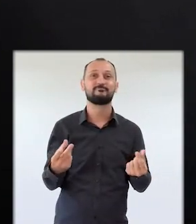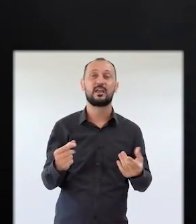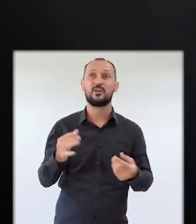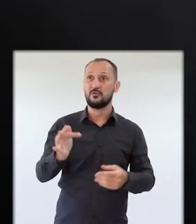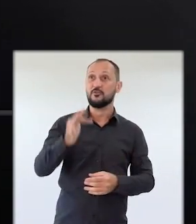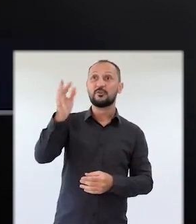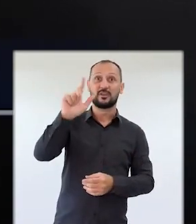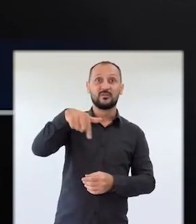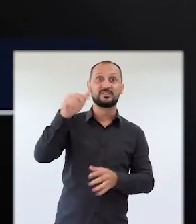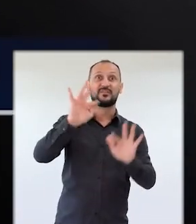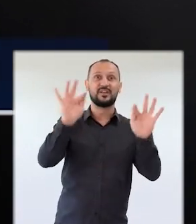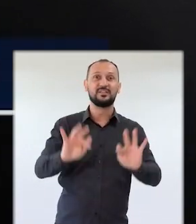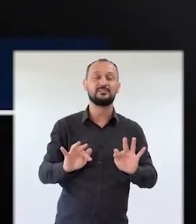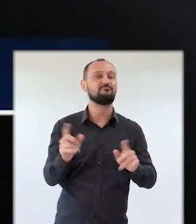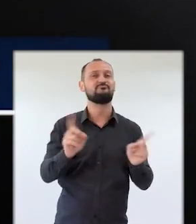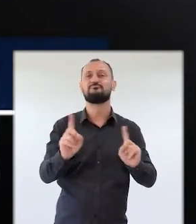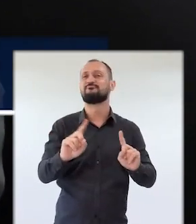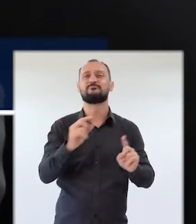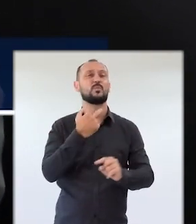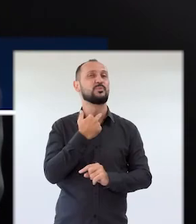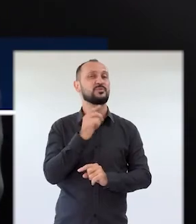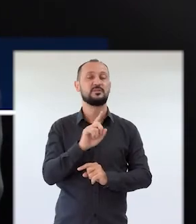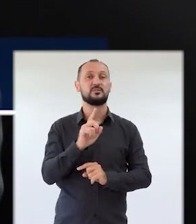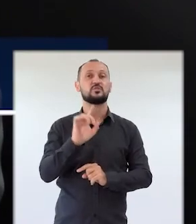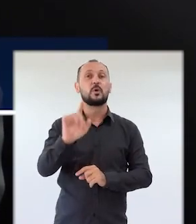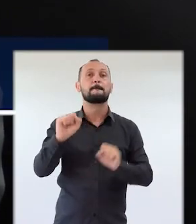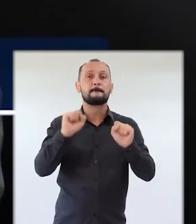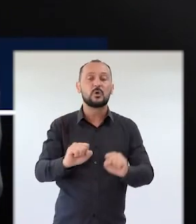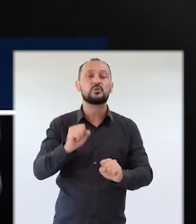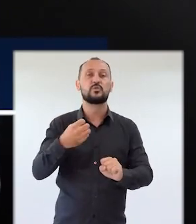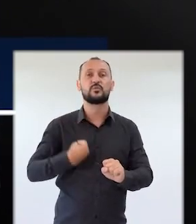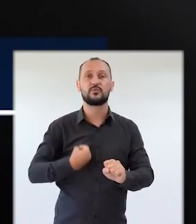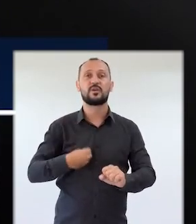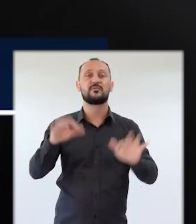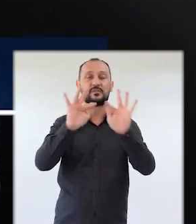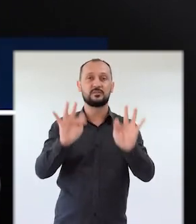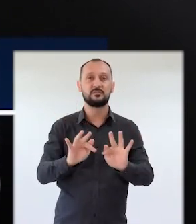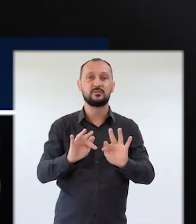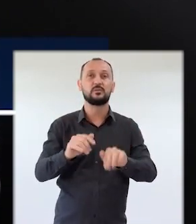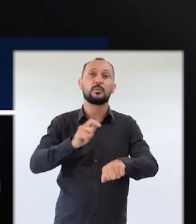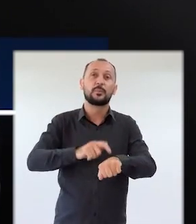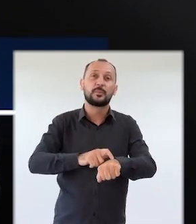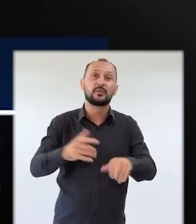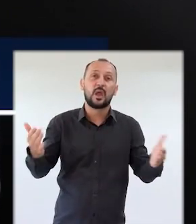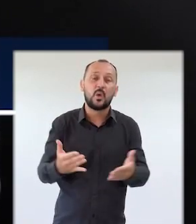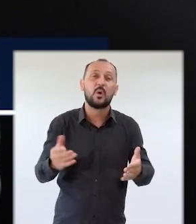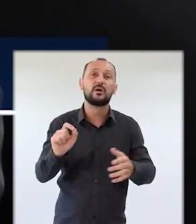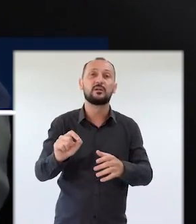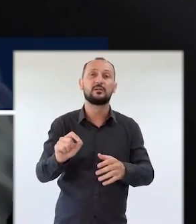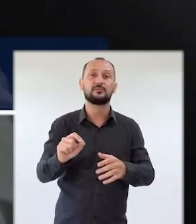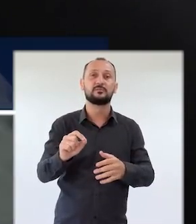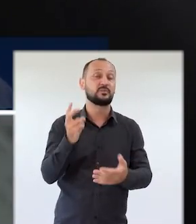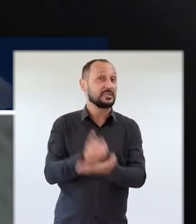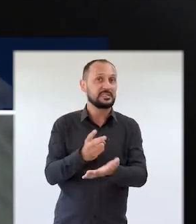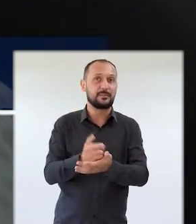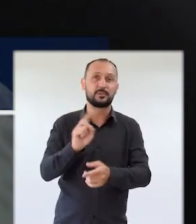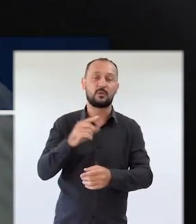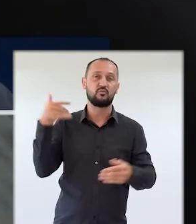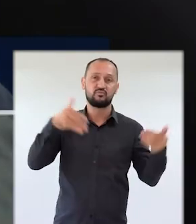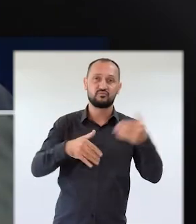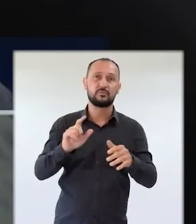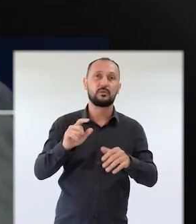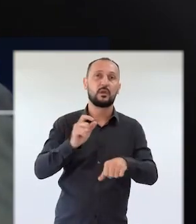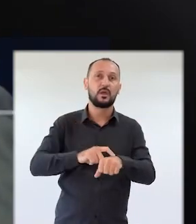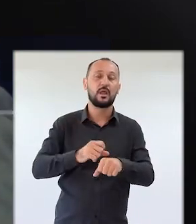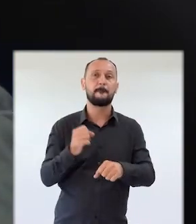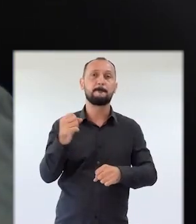futuro. Dizer, um dia eu vou ser feliz. Não será. Só é possível viver a felicidade nos momentos que ela vem, e